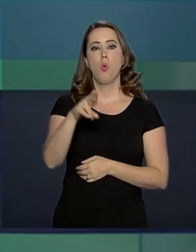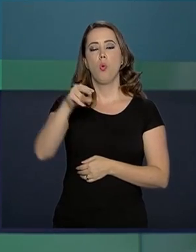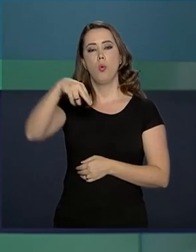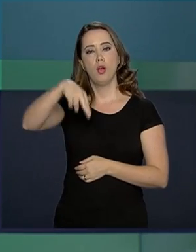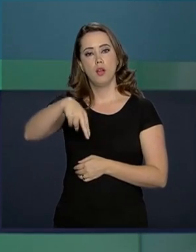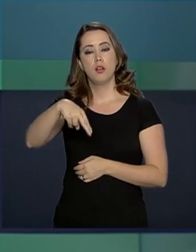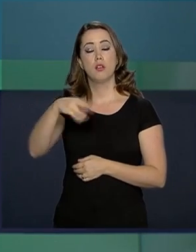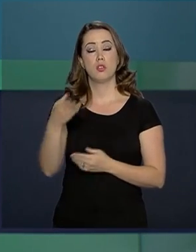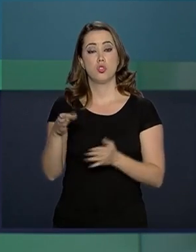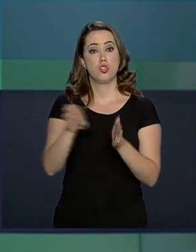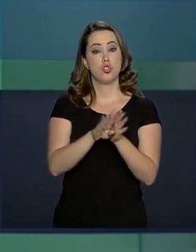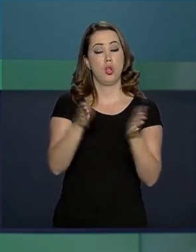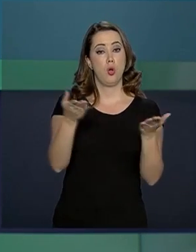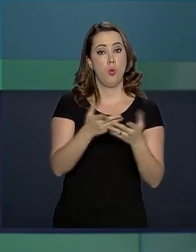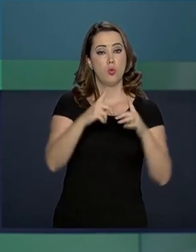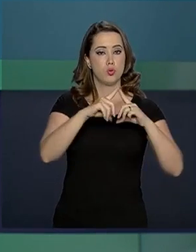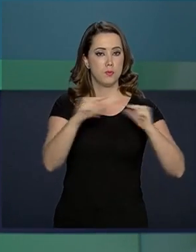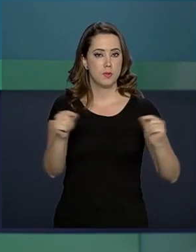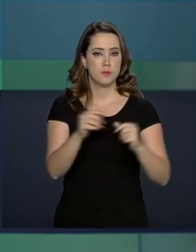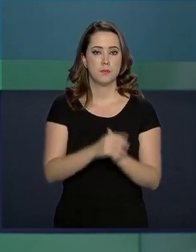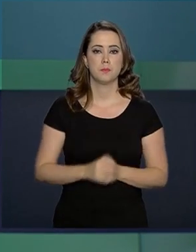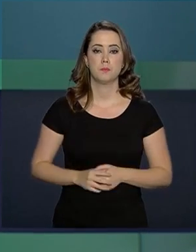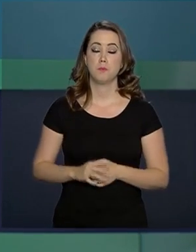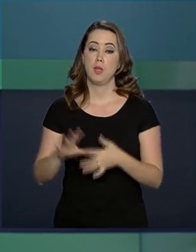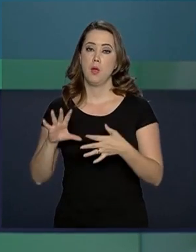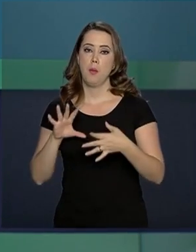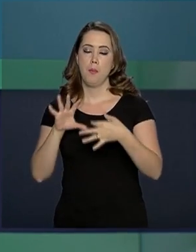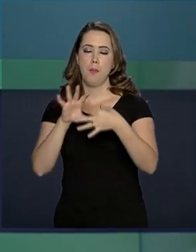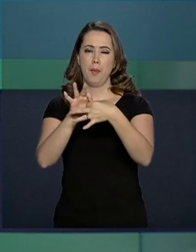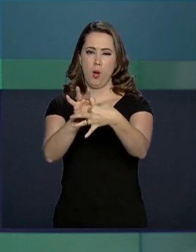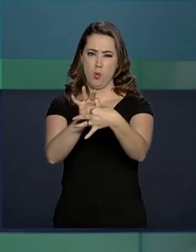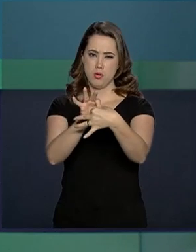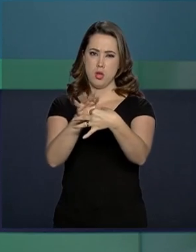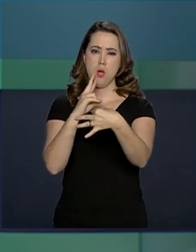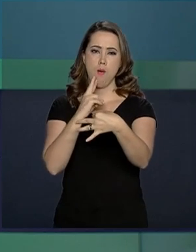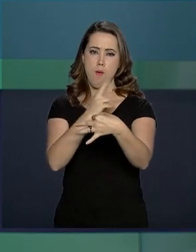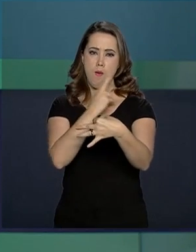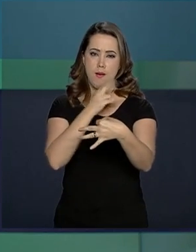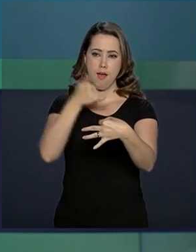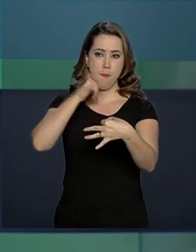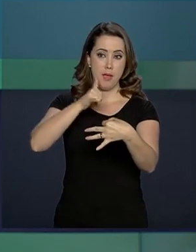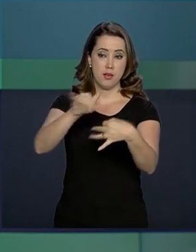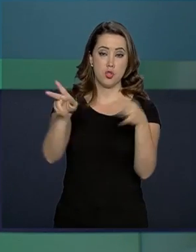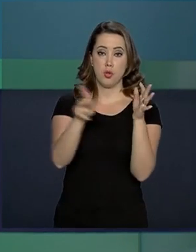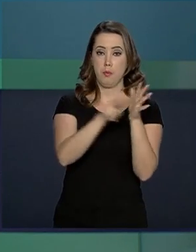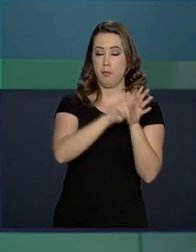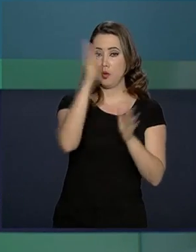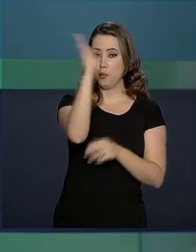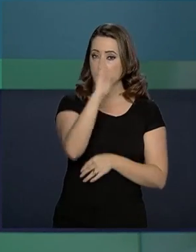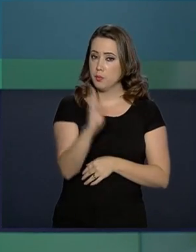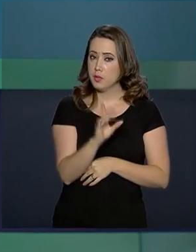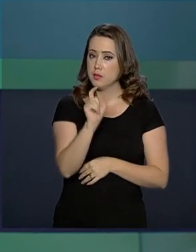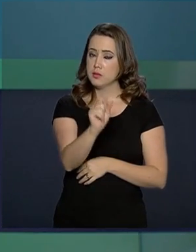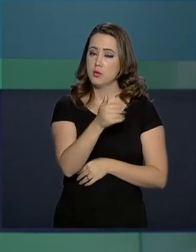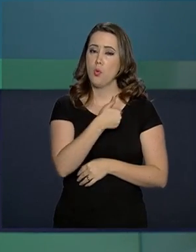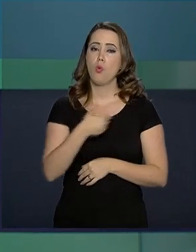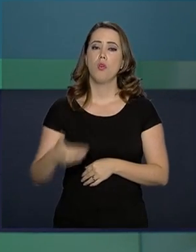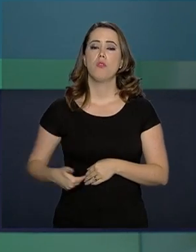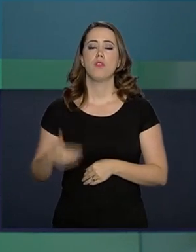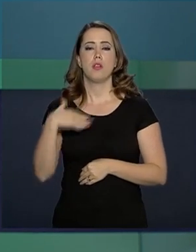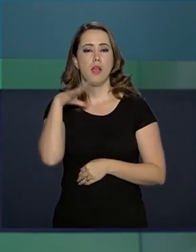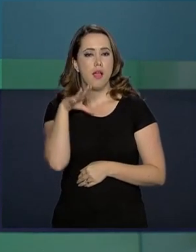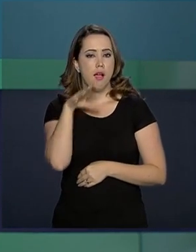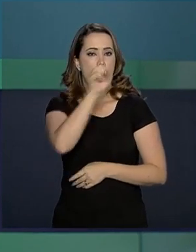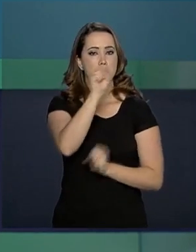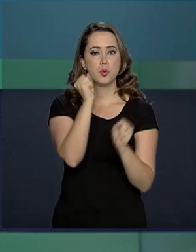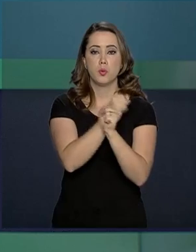a Brasília. Para unir o estado de Roraima ao Sistema Interligado Nacional de Energia Elétrica, o governo brasileiro quer